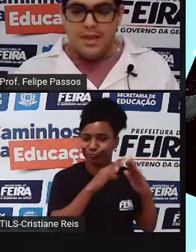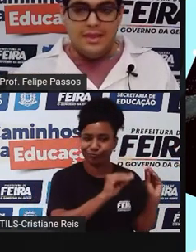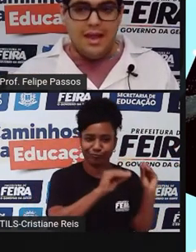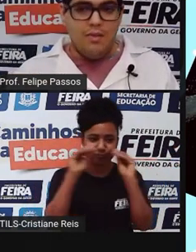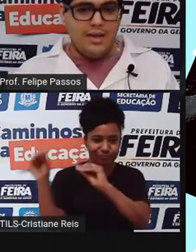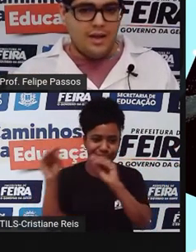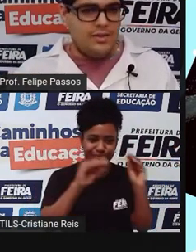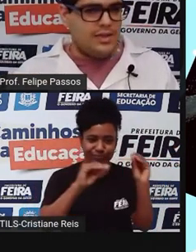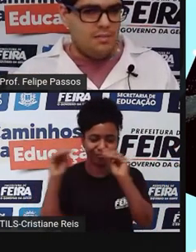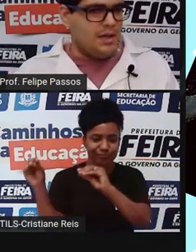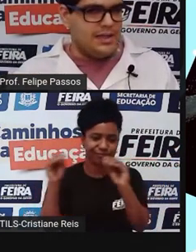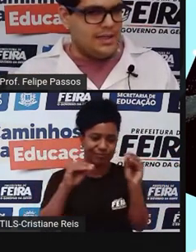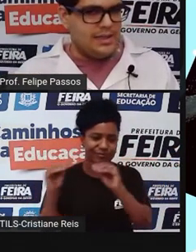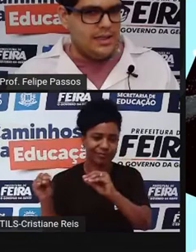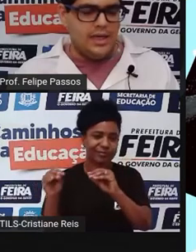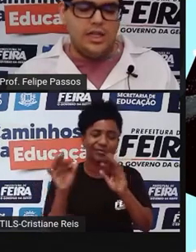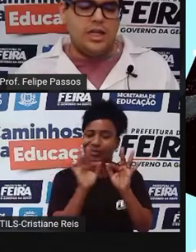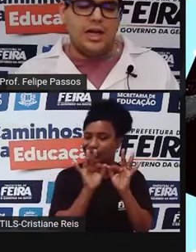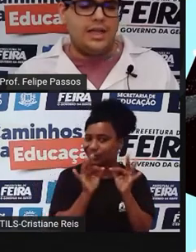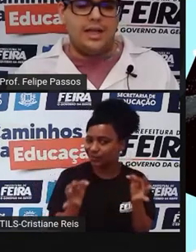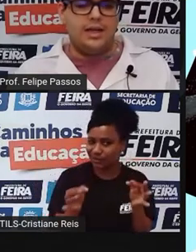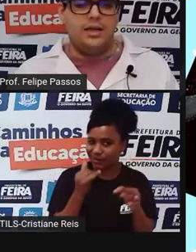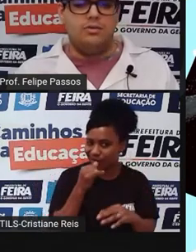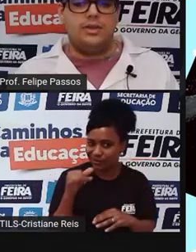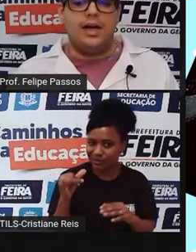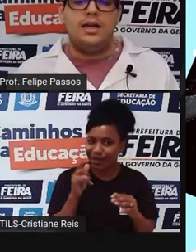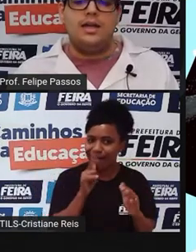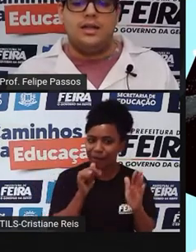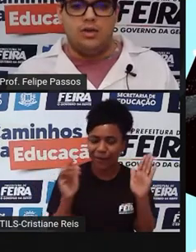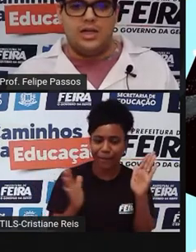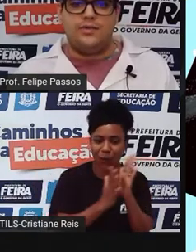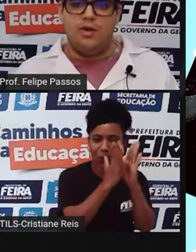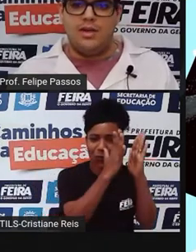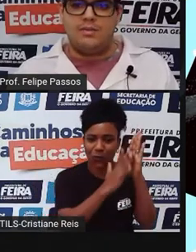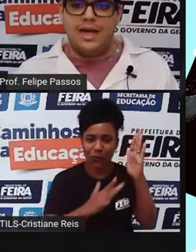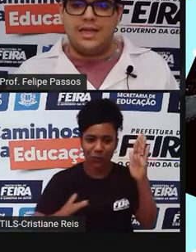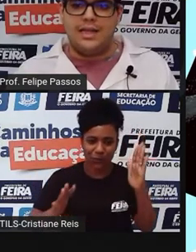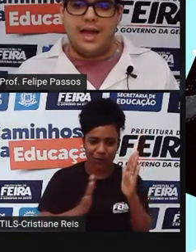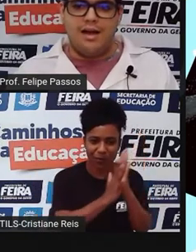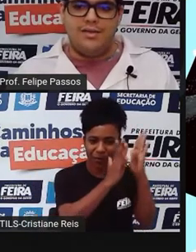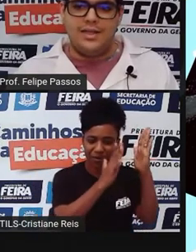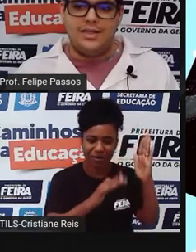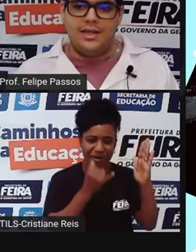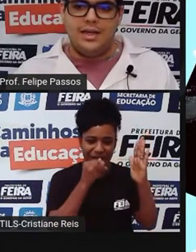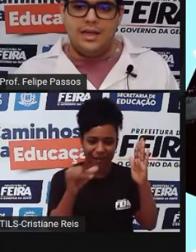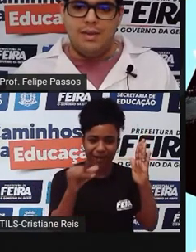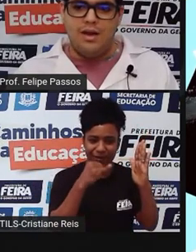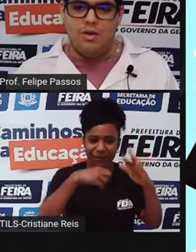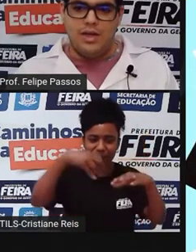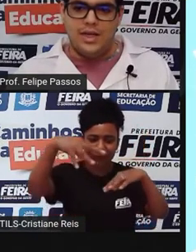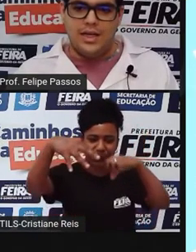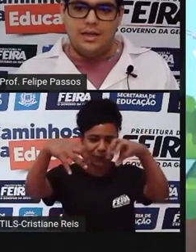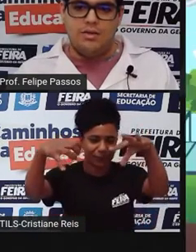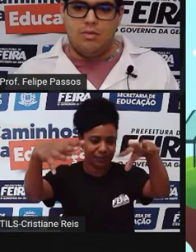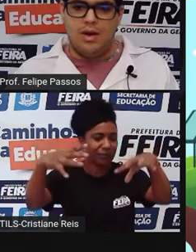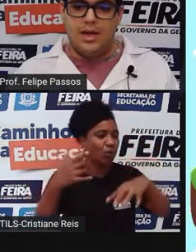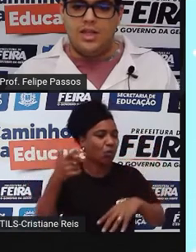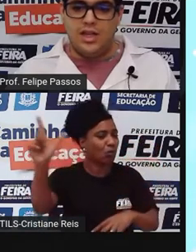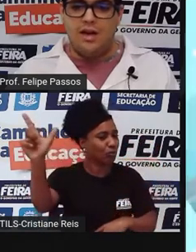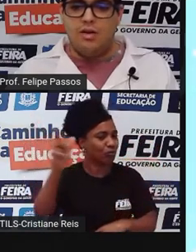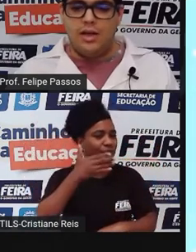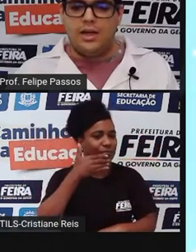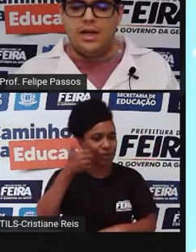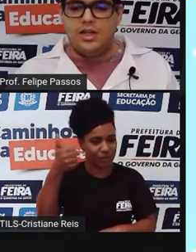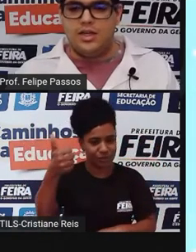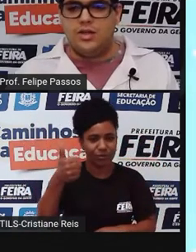Então, não é tão simples assim energia elétrica, não, tá? Tem outras formas mais rentáveis e melhores aí, como a